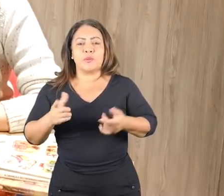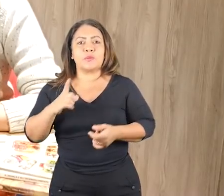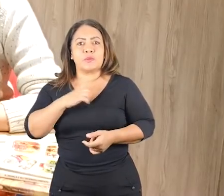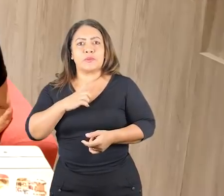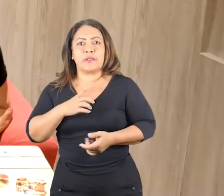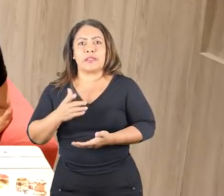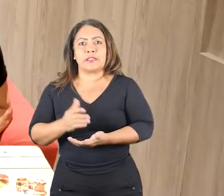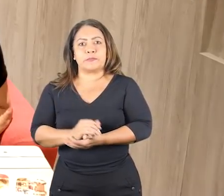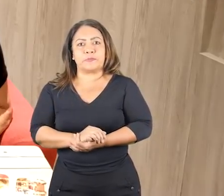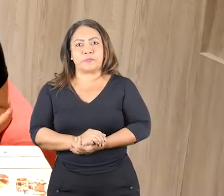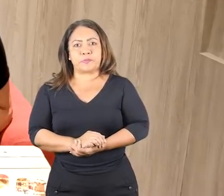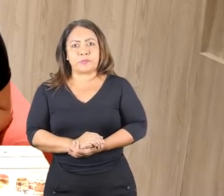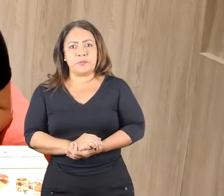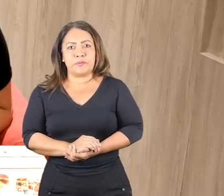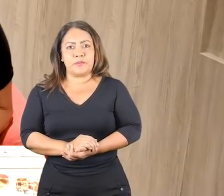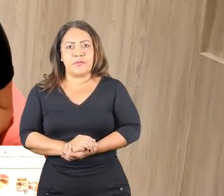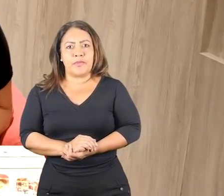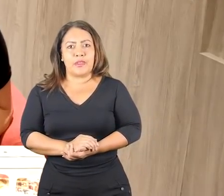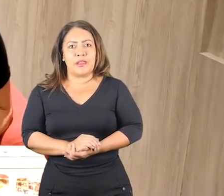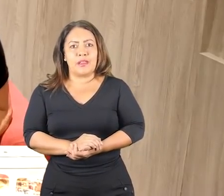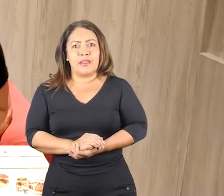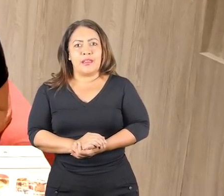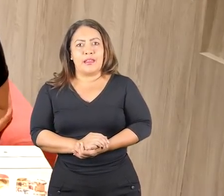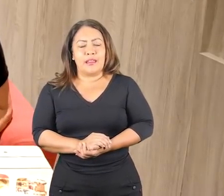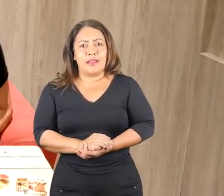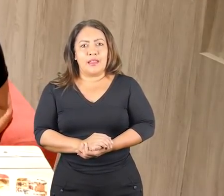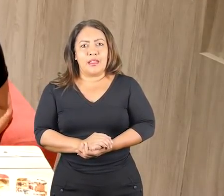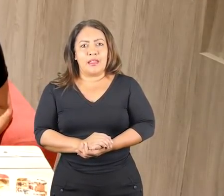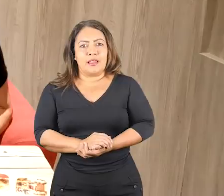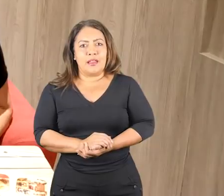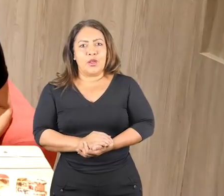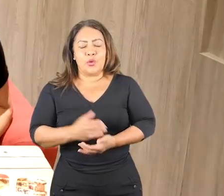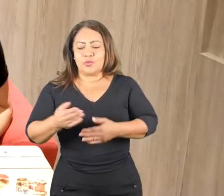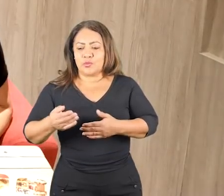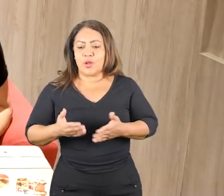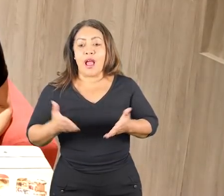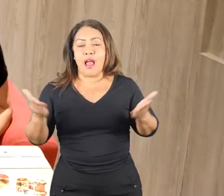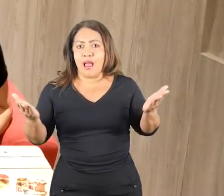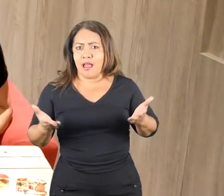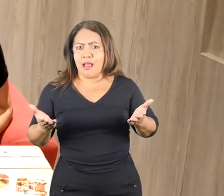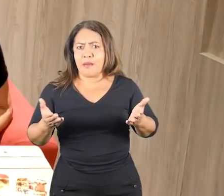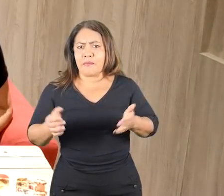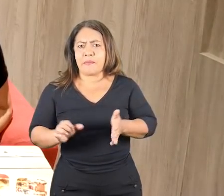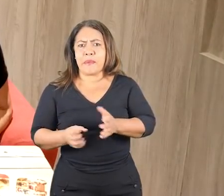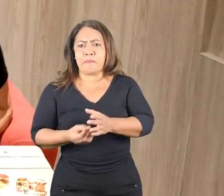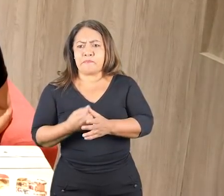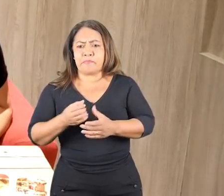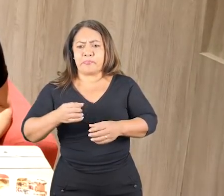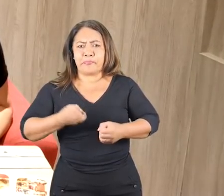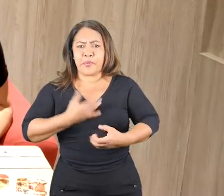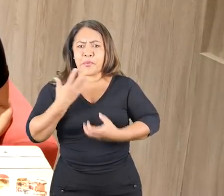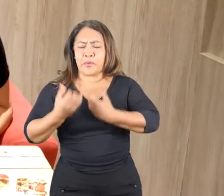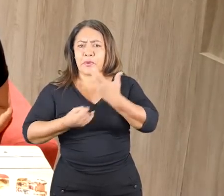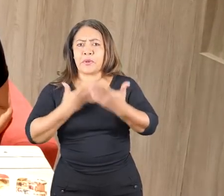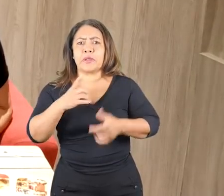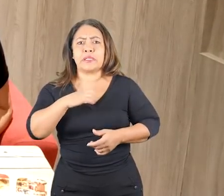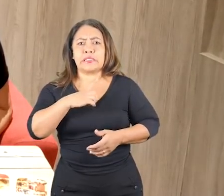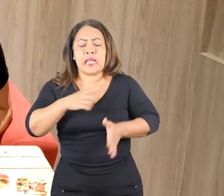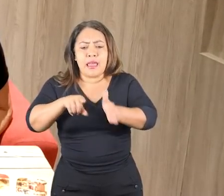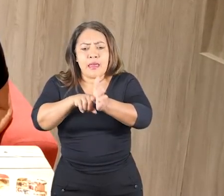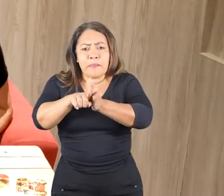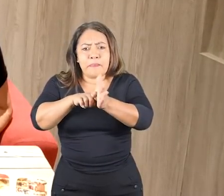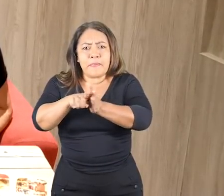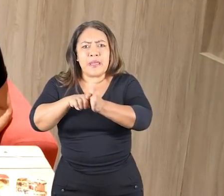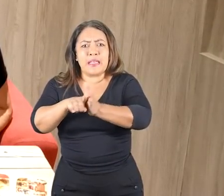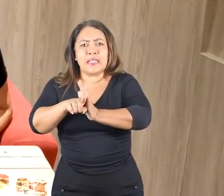aqui. Uma das produções recentes que evidenciam esses princípios é a pesquisa